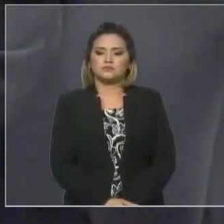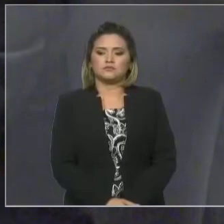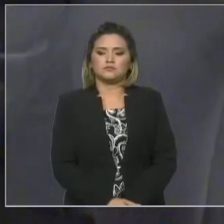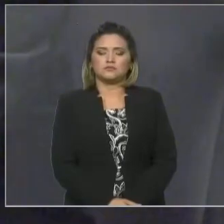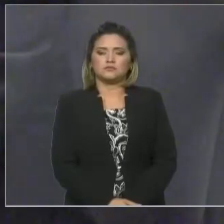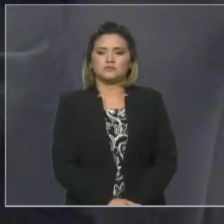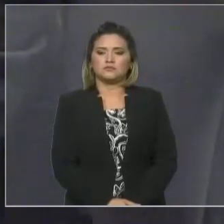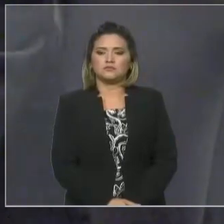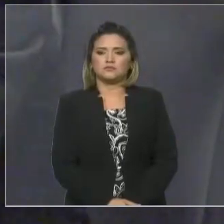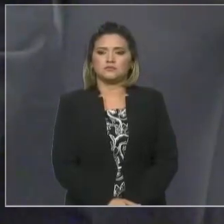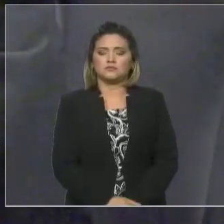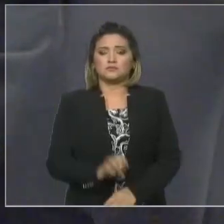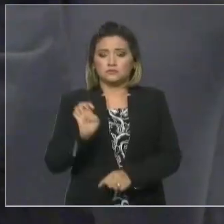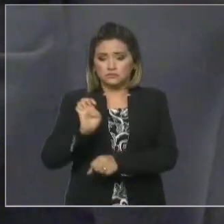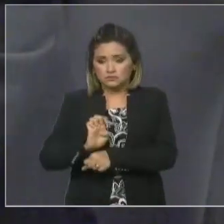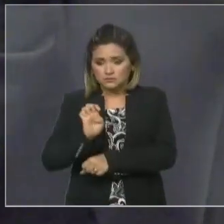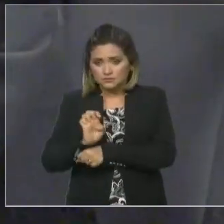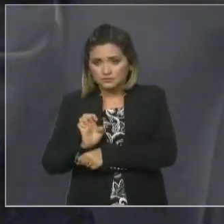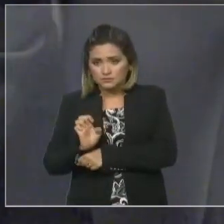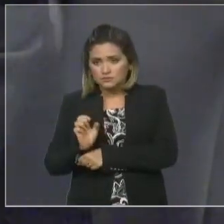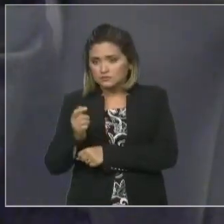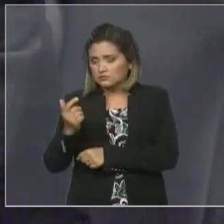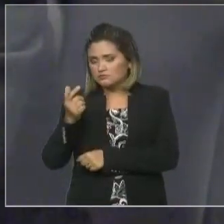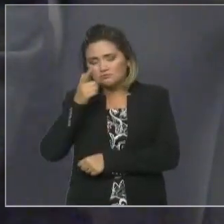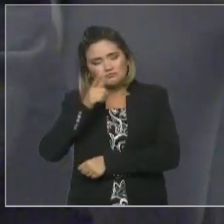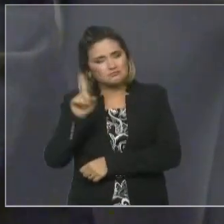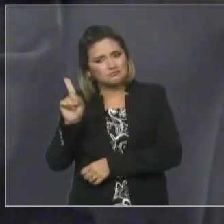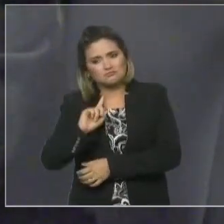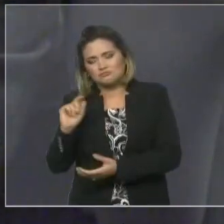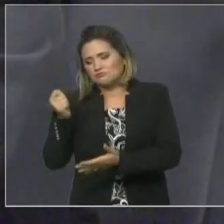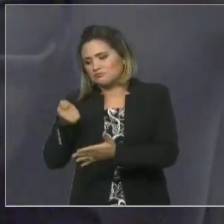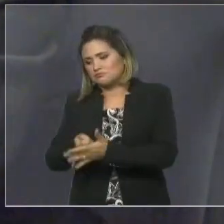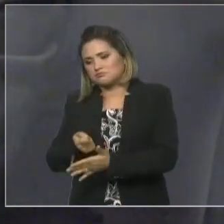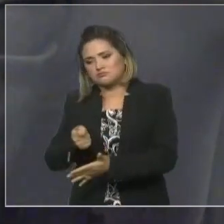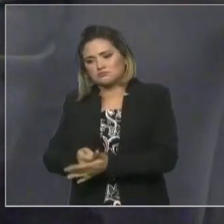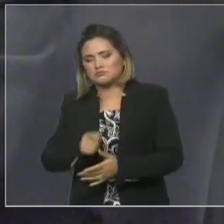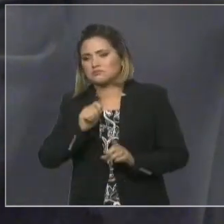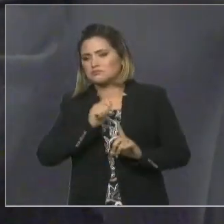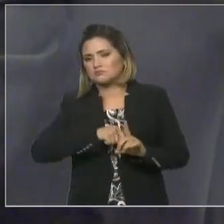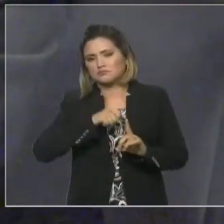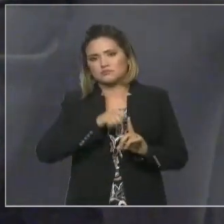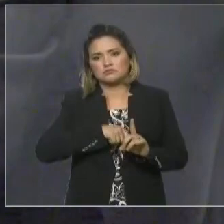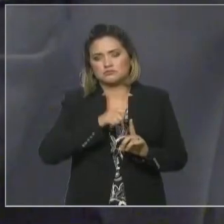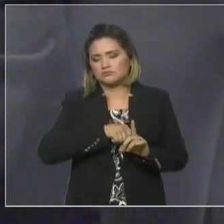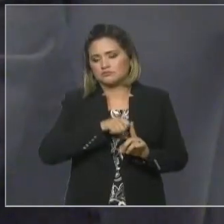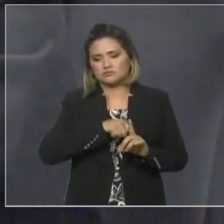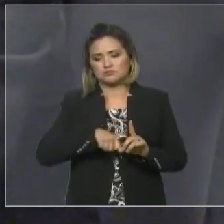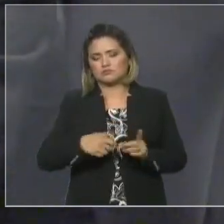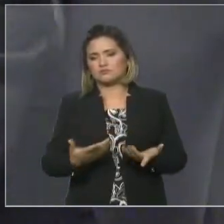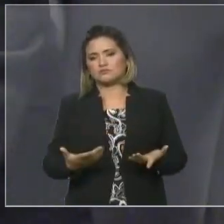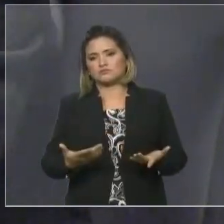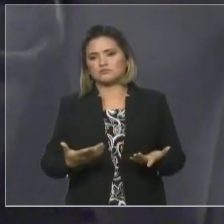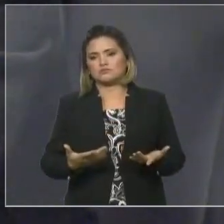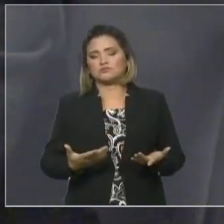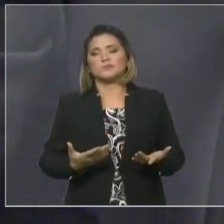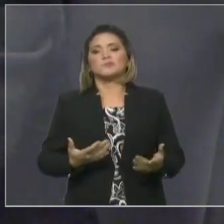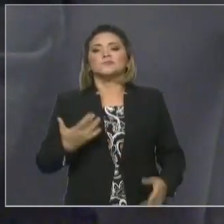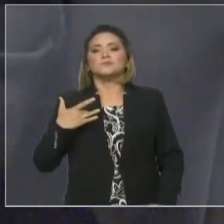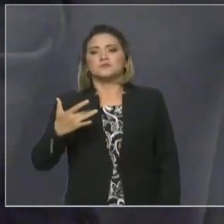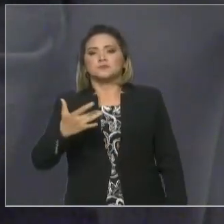tendo que manter. Não adianta ignorar a situação atual da saúde do